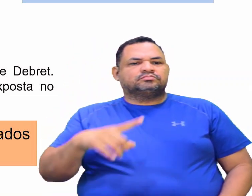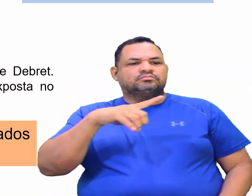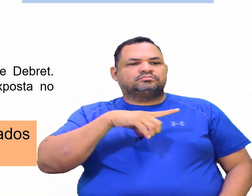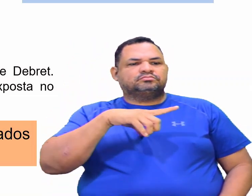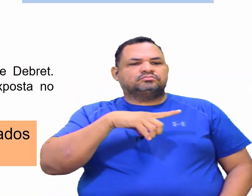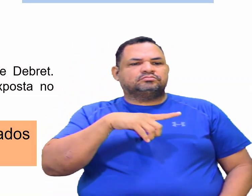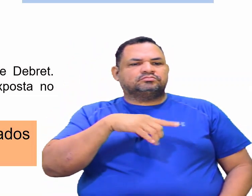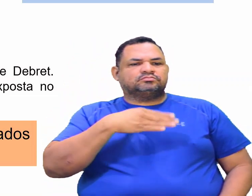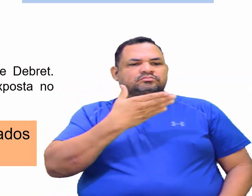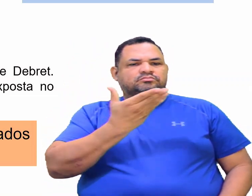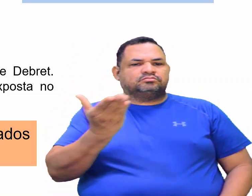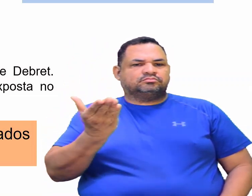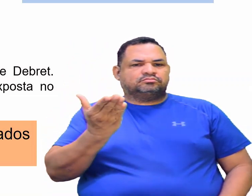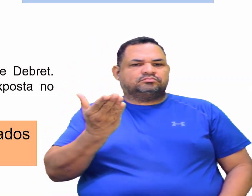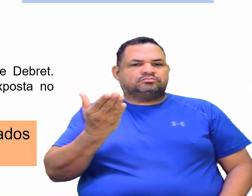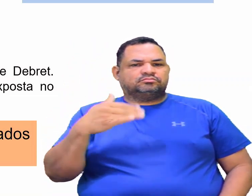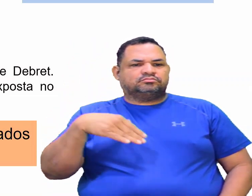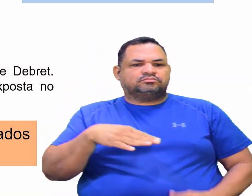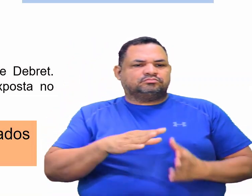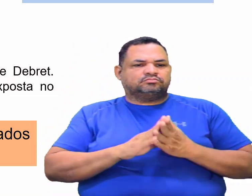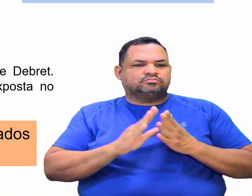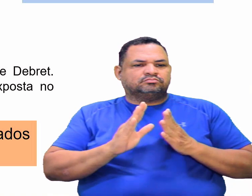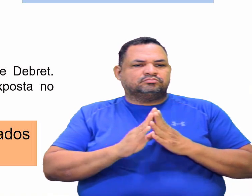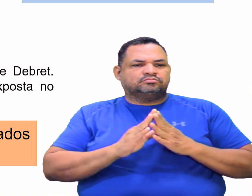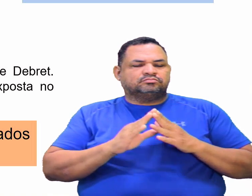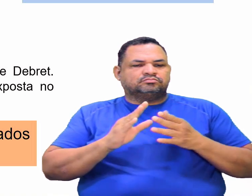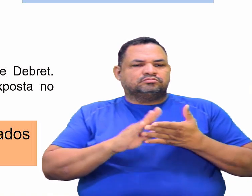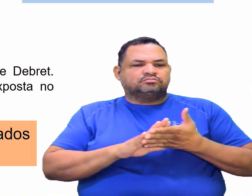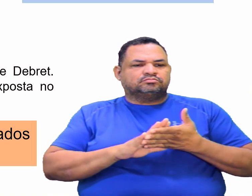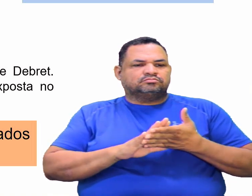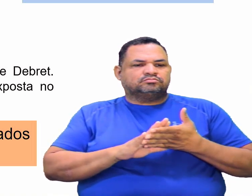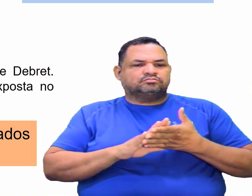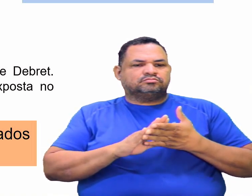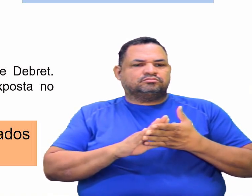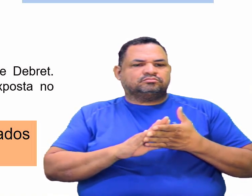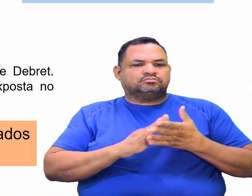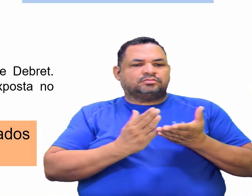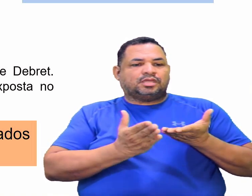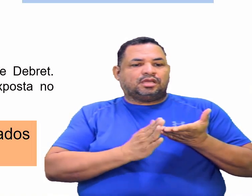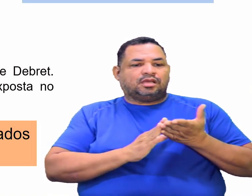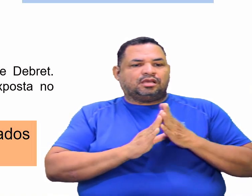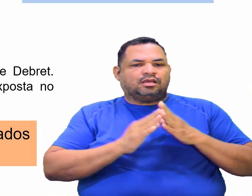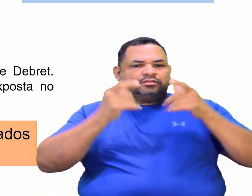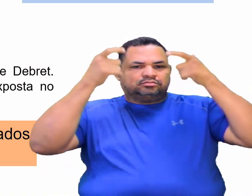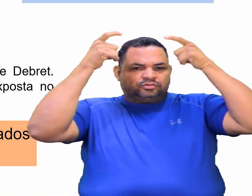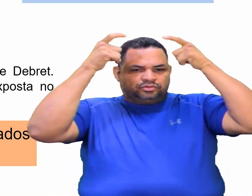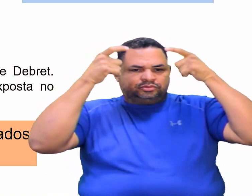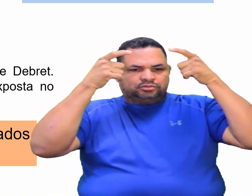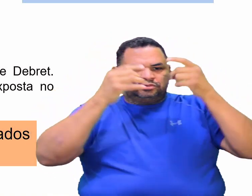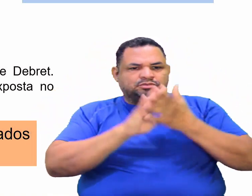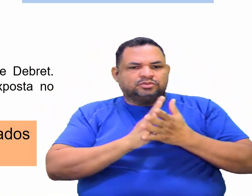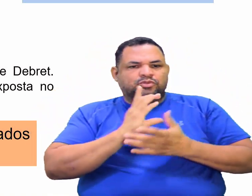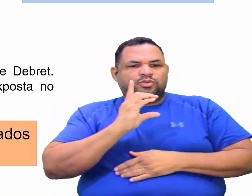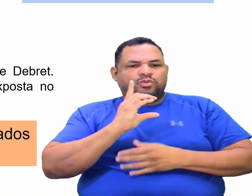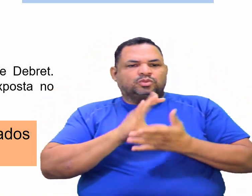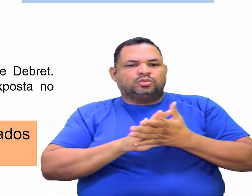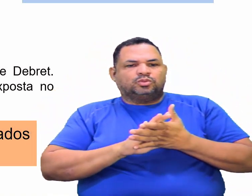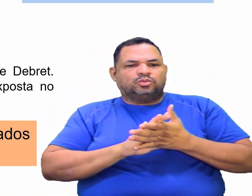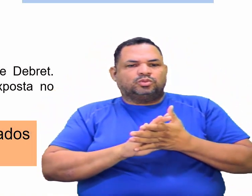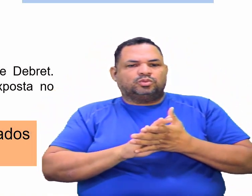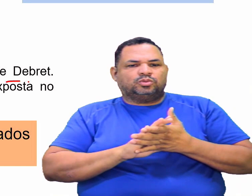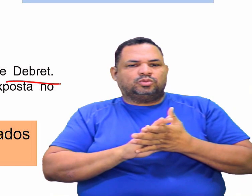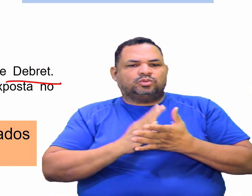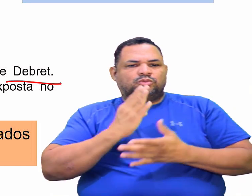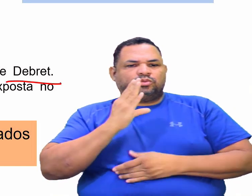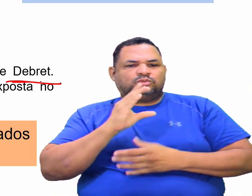a sagração de Dom Pedro em 1822 pelo debr que